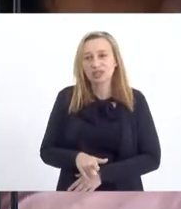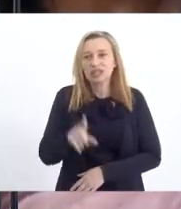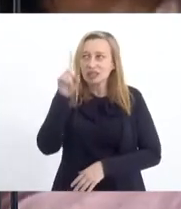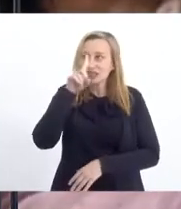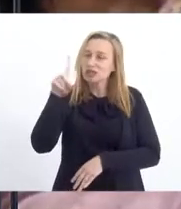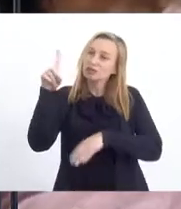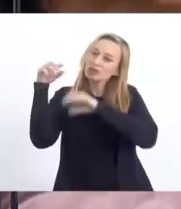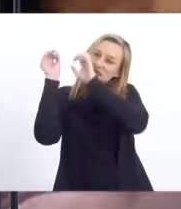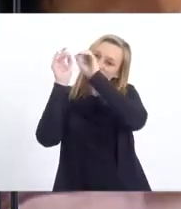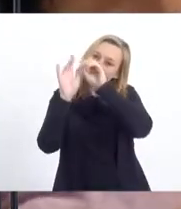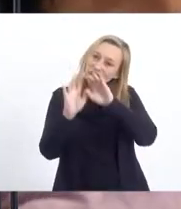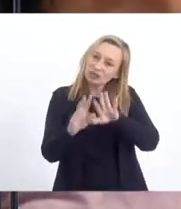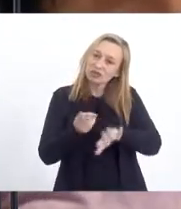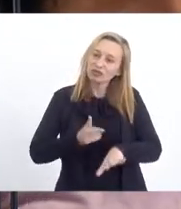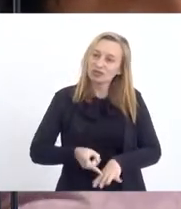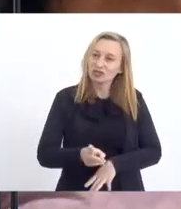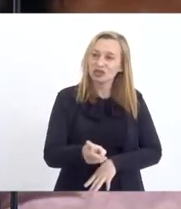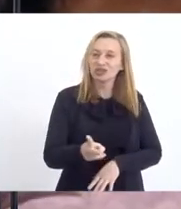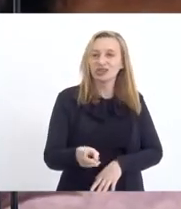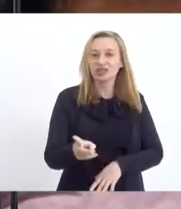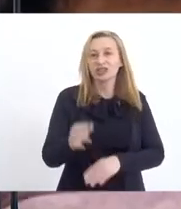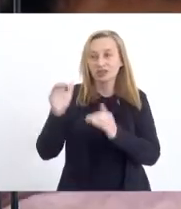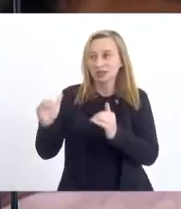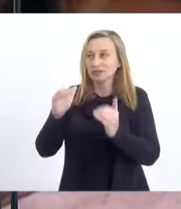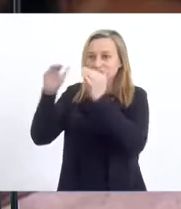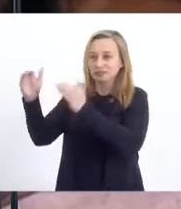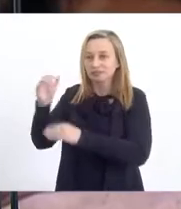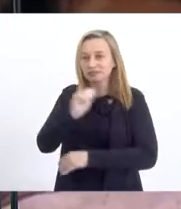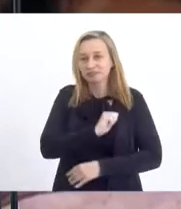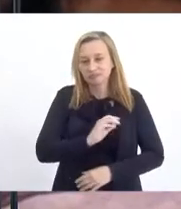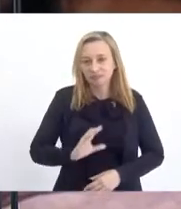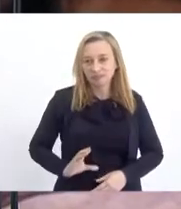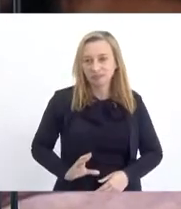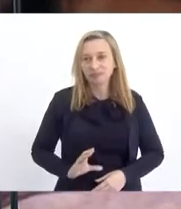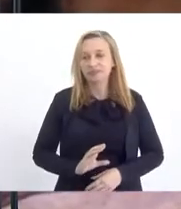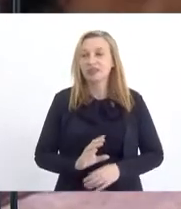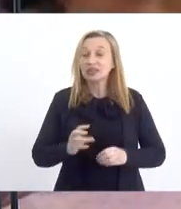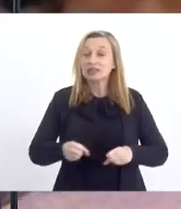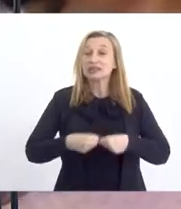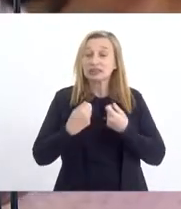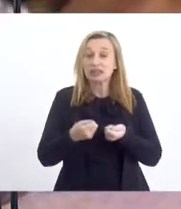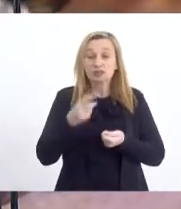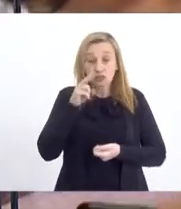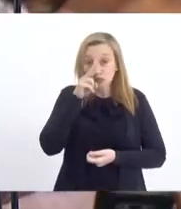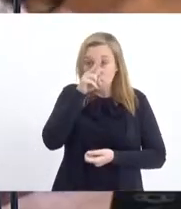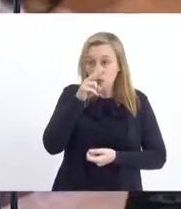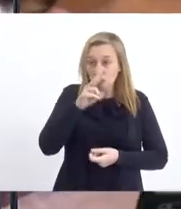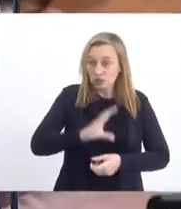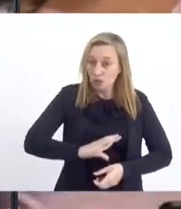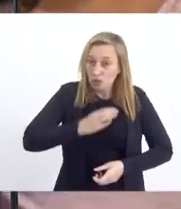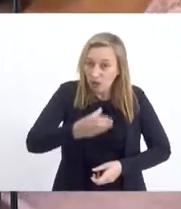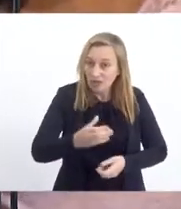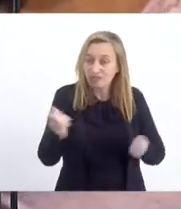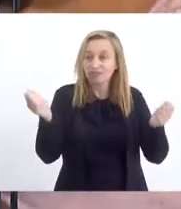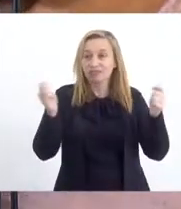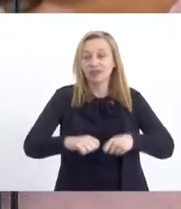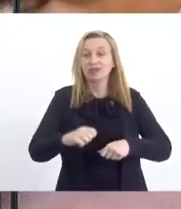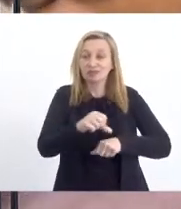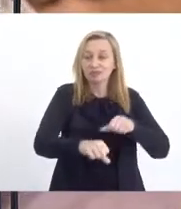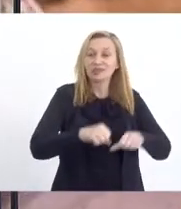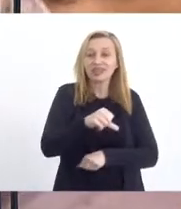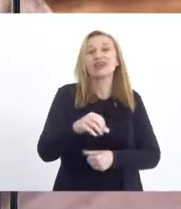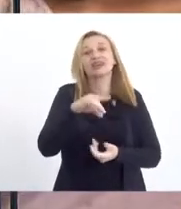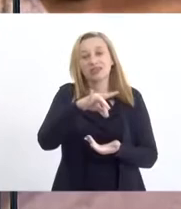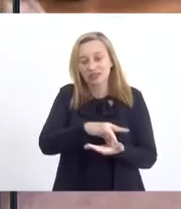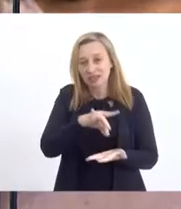possa continuar abençoando Vossa Excelência, André Ceciliano, dando força, coragem e capacitação para mudar